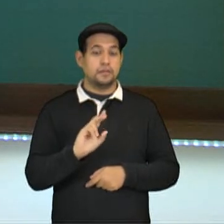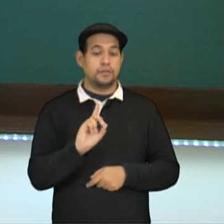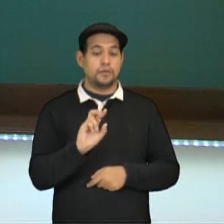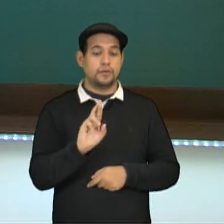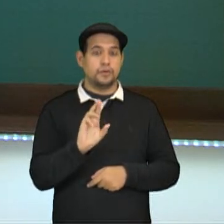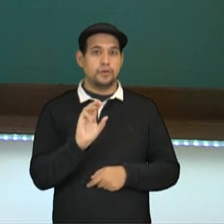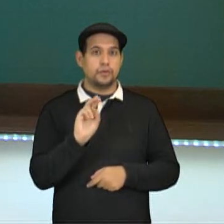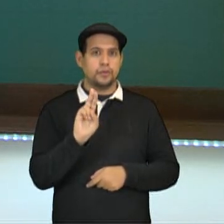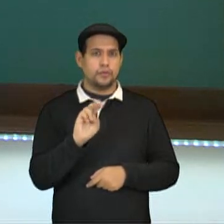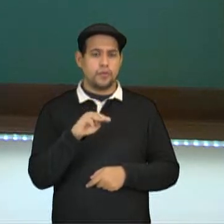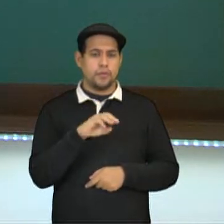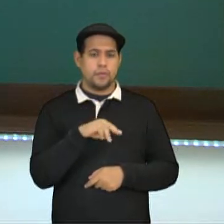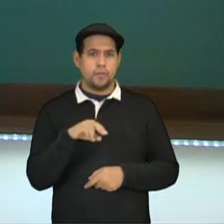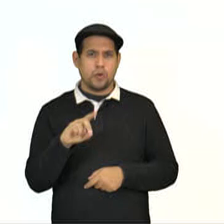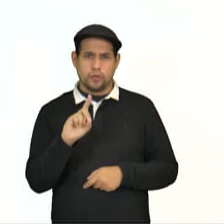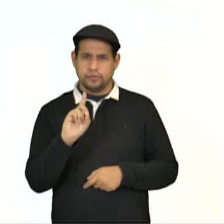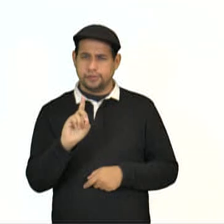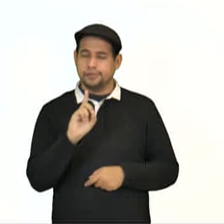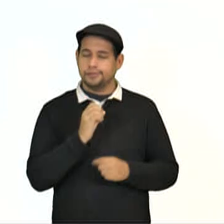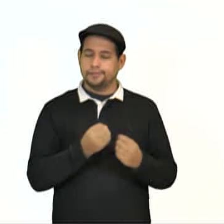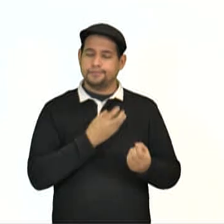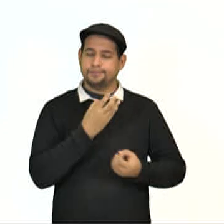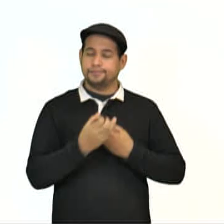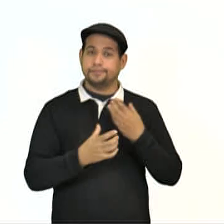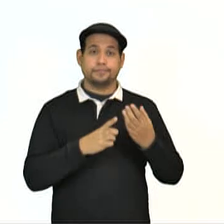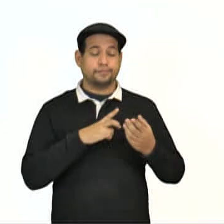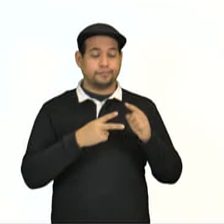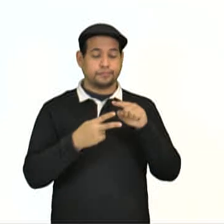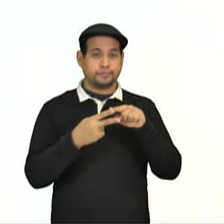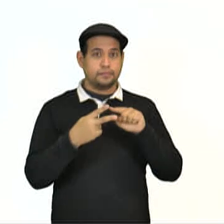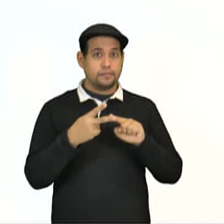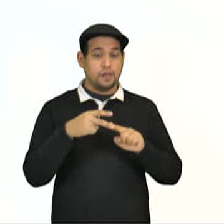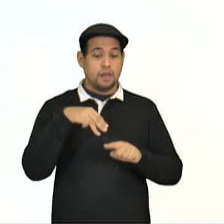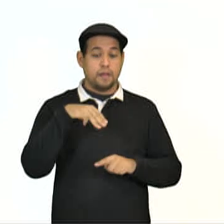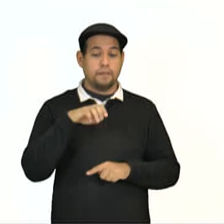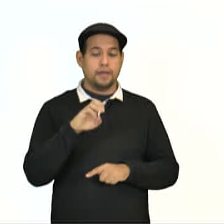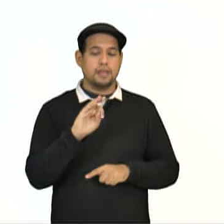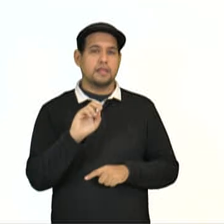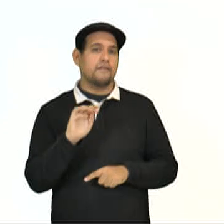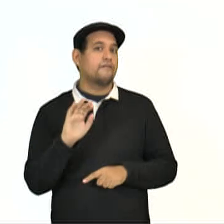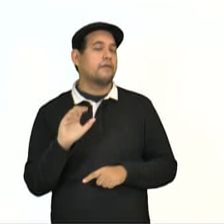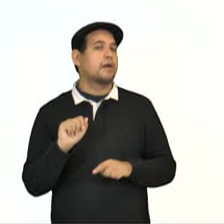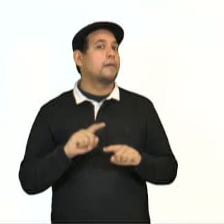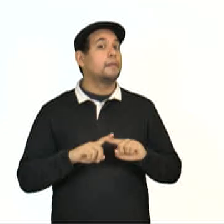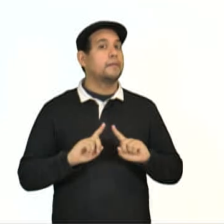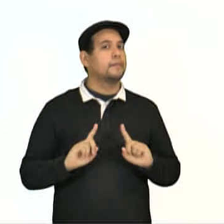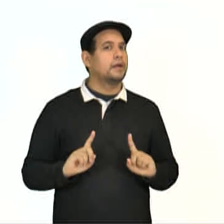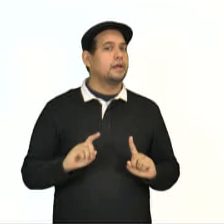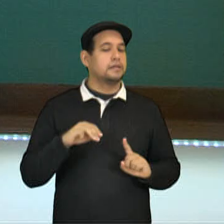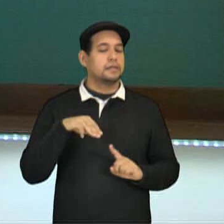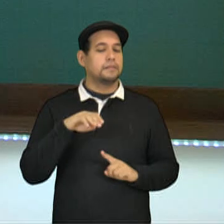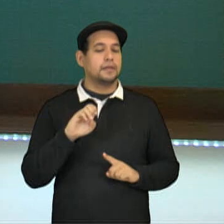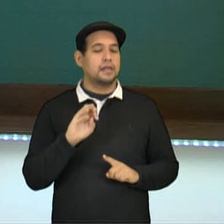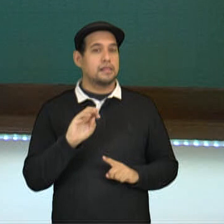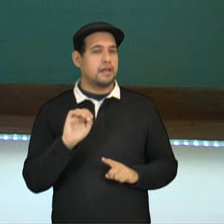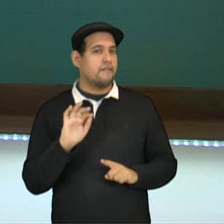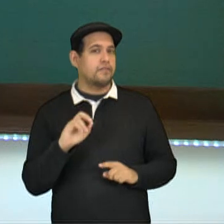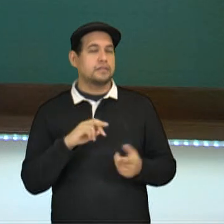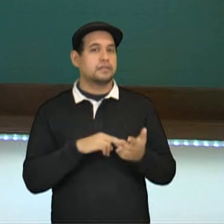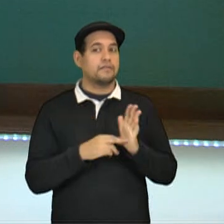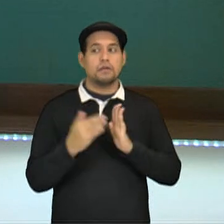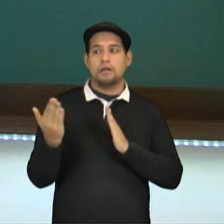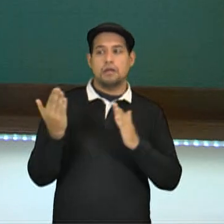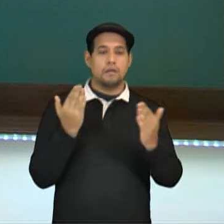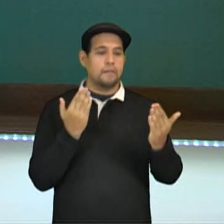lá? O poema tem duas metáforas, lembrando que metáfora é uma comparação entre dois